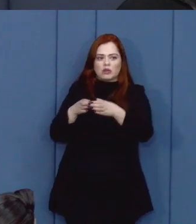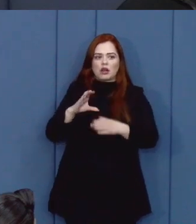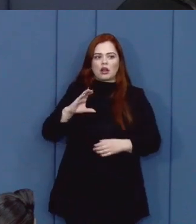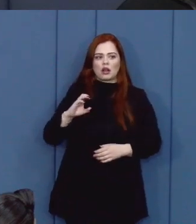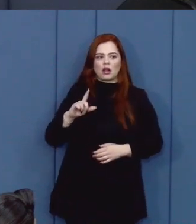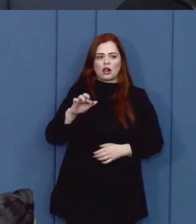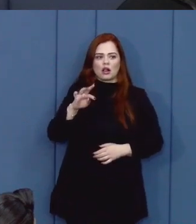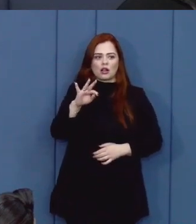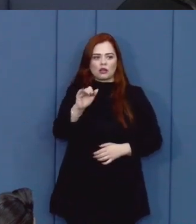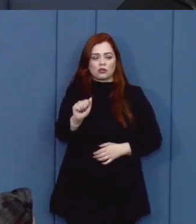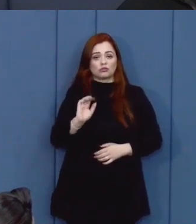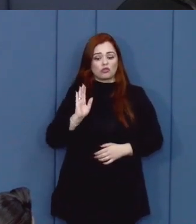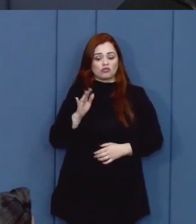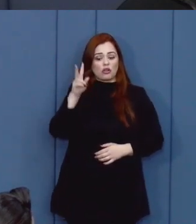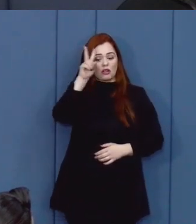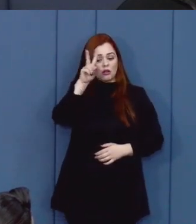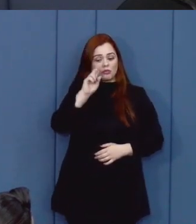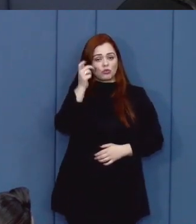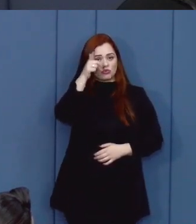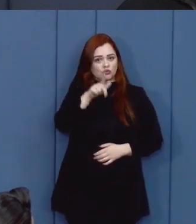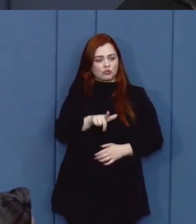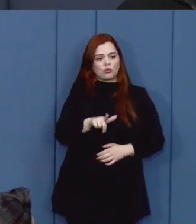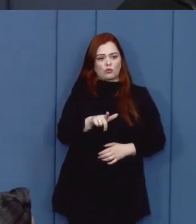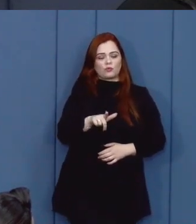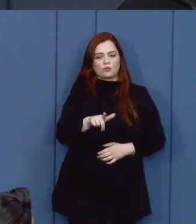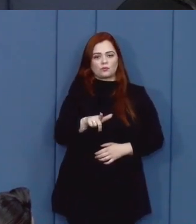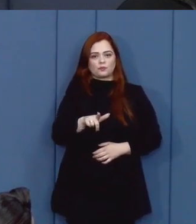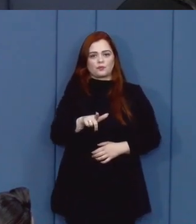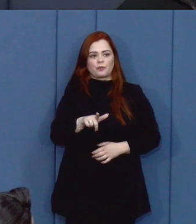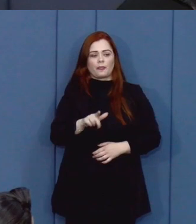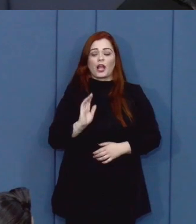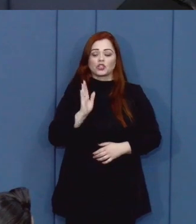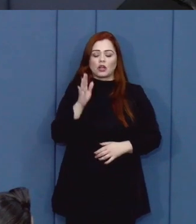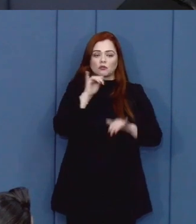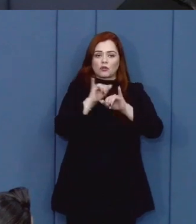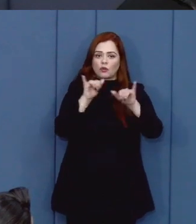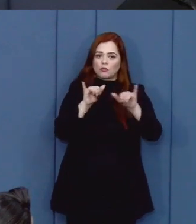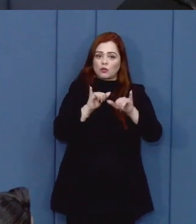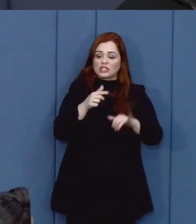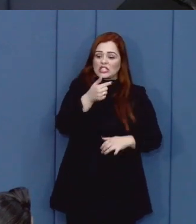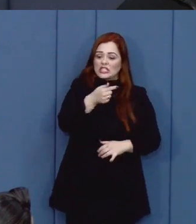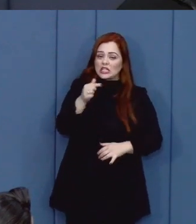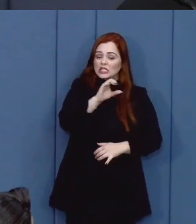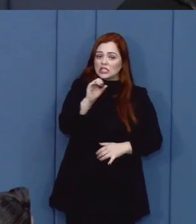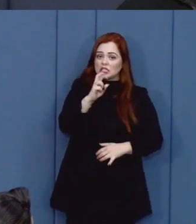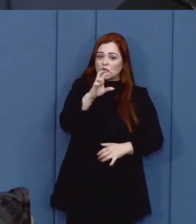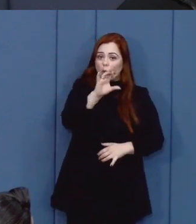Carlota aqui nos lembrou novamente a questão que já foi comentada aqui, que são